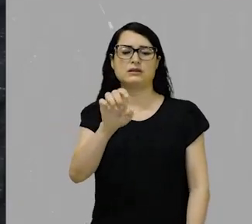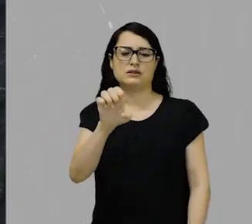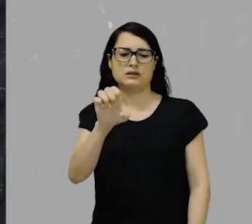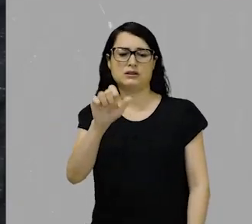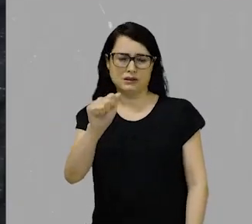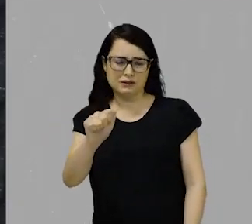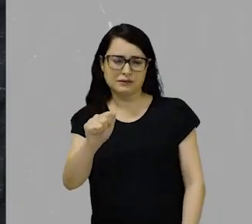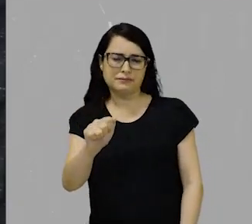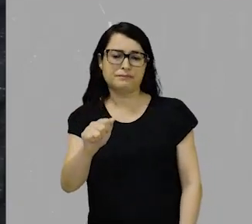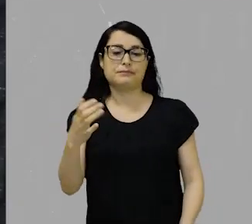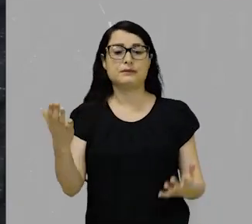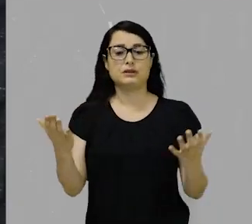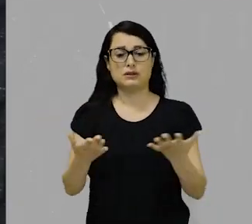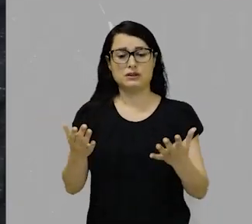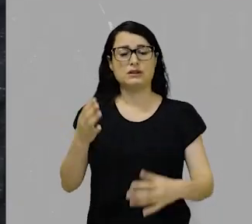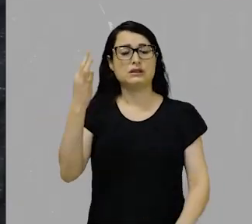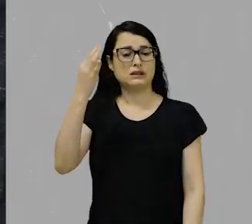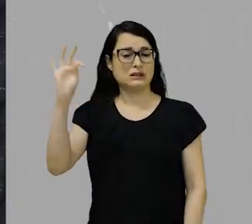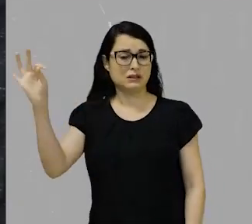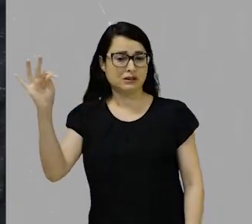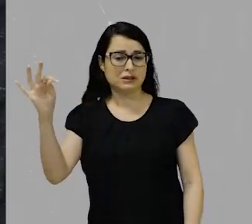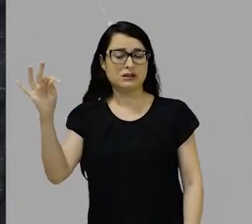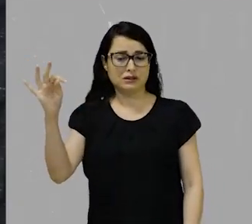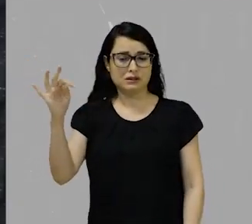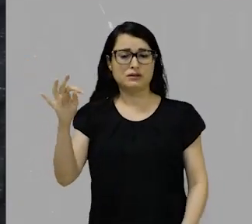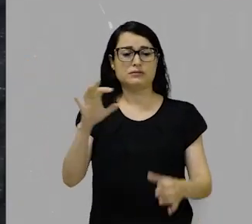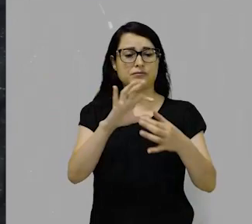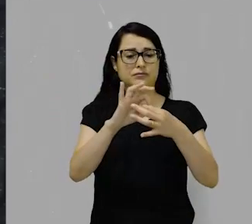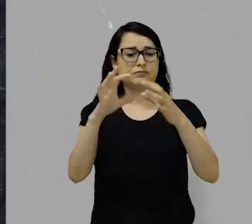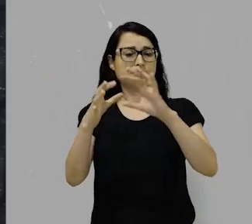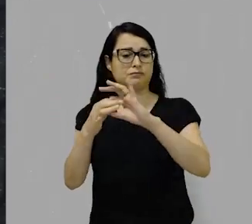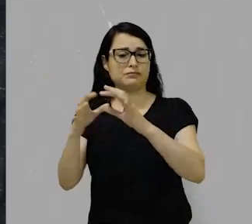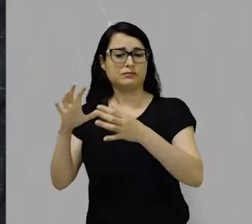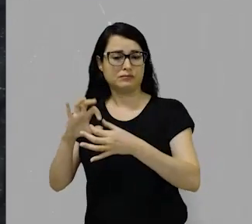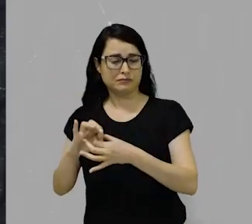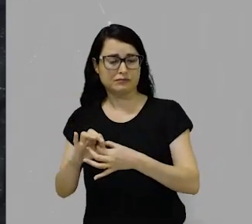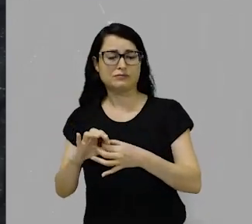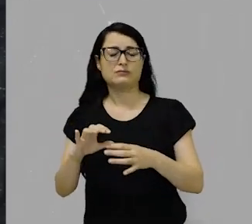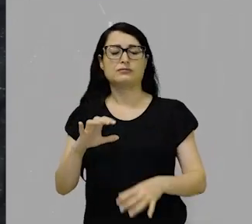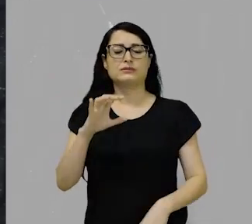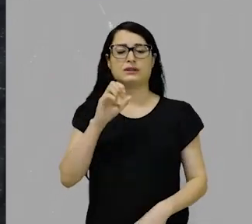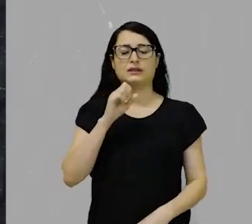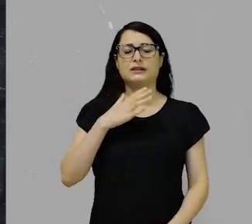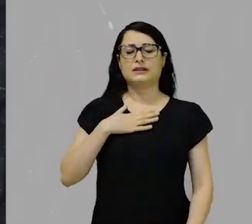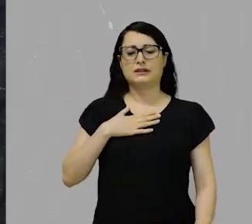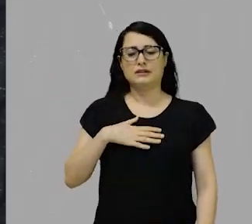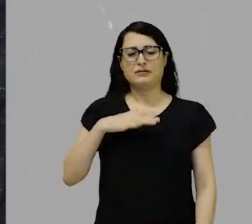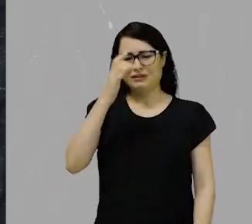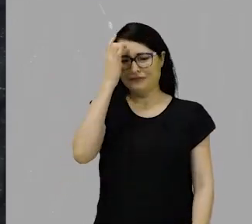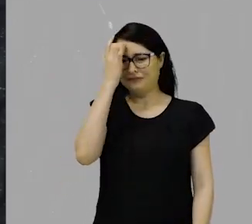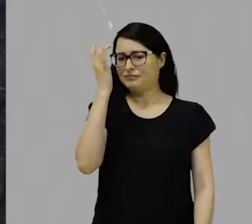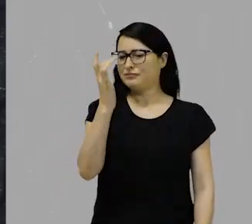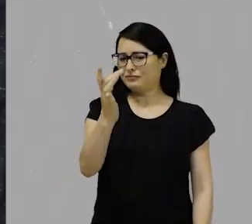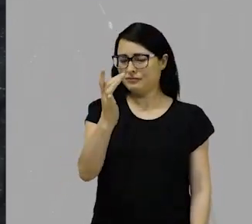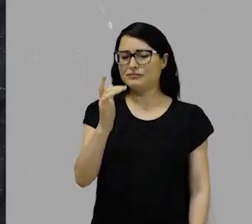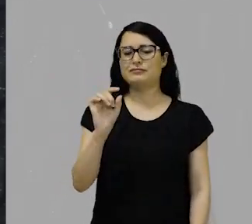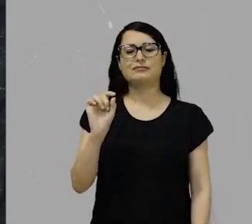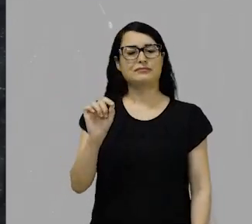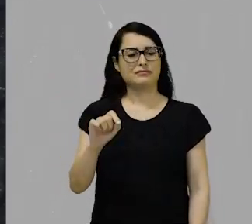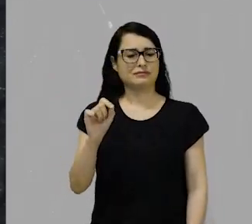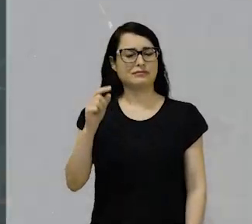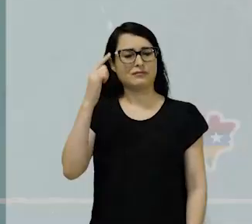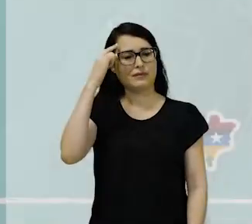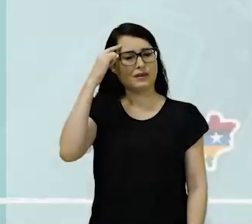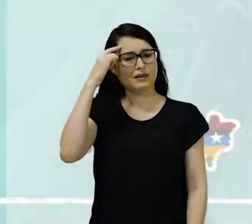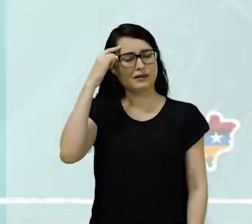Tá? Então, essa é a teoria da deriva aí continental de Wegener. Ó. Respira, facinho, né, galera? Vamos sintetizar esse